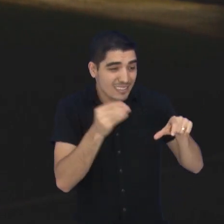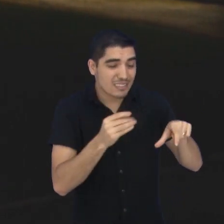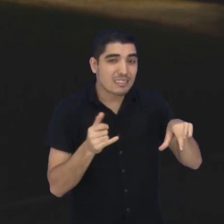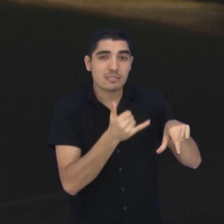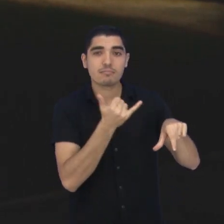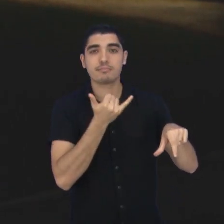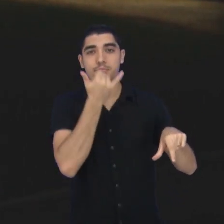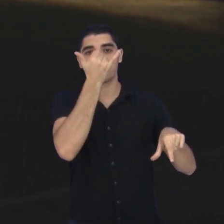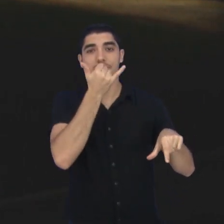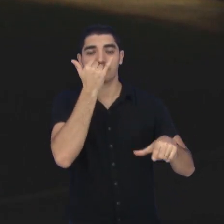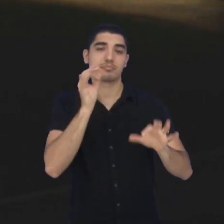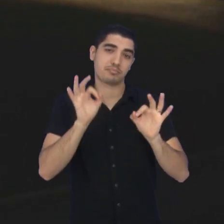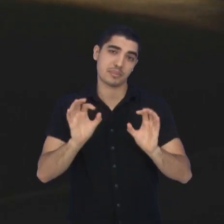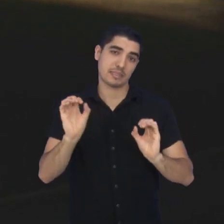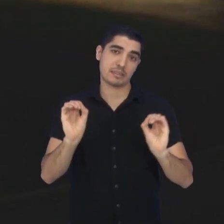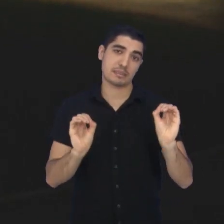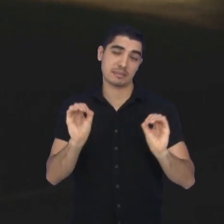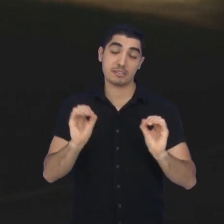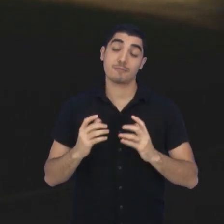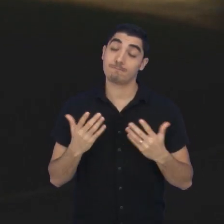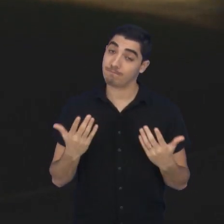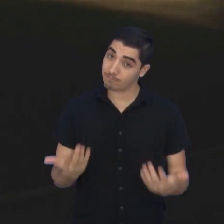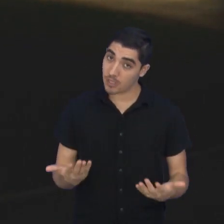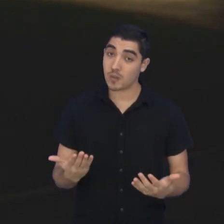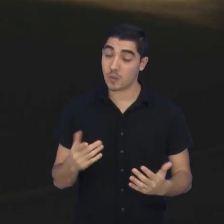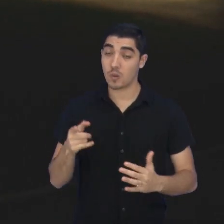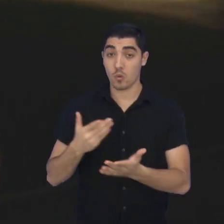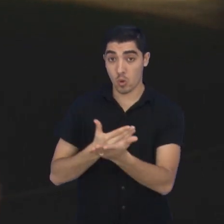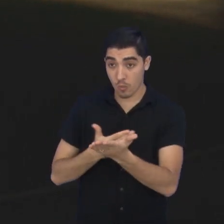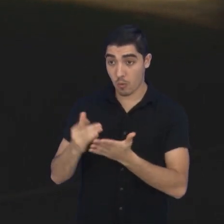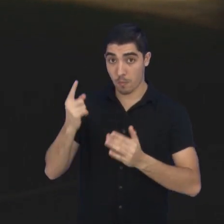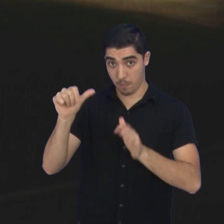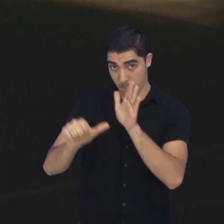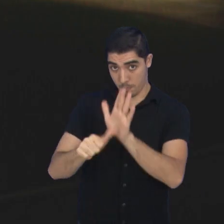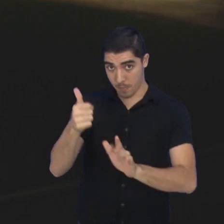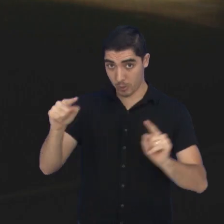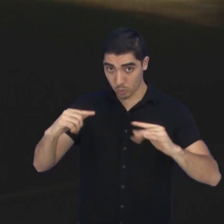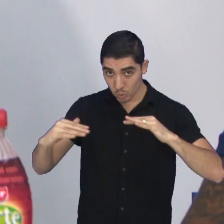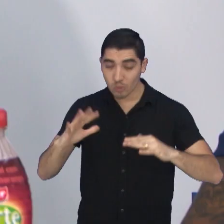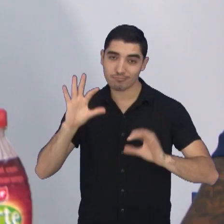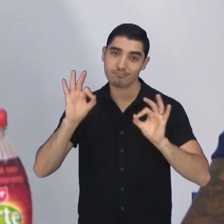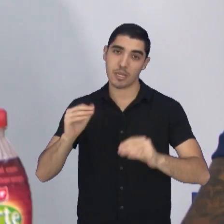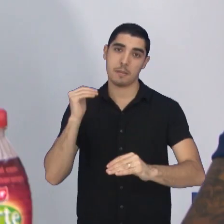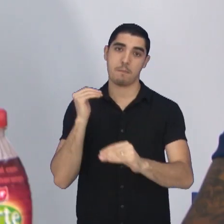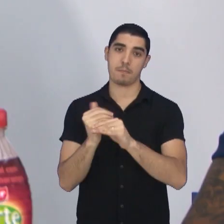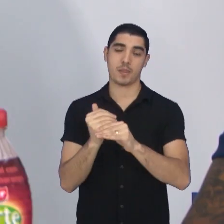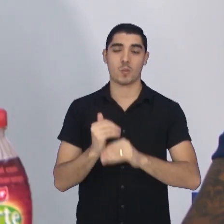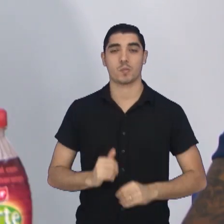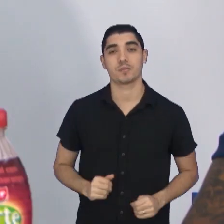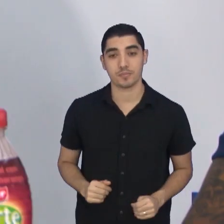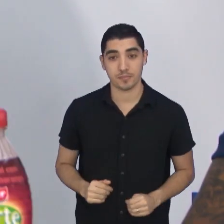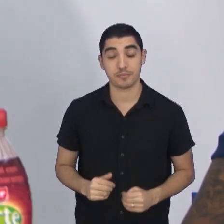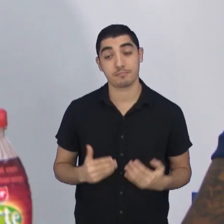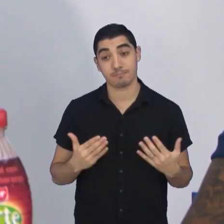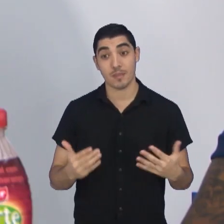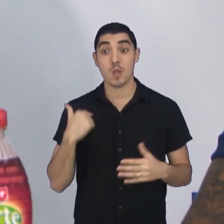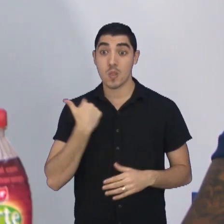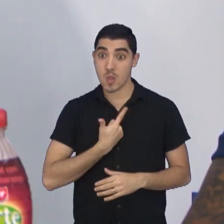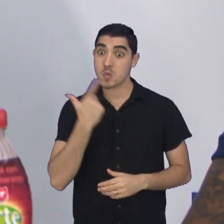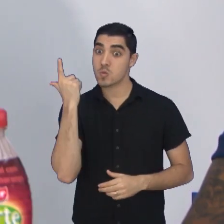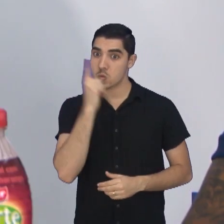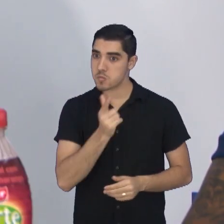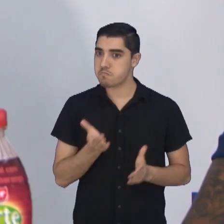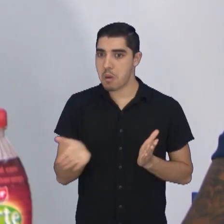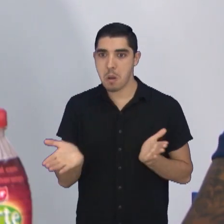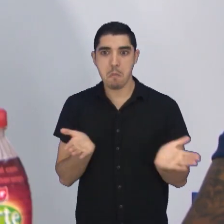mas termina zerado no placar. Inicia a Série D empatando dentro de casa. Nós tivemos muita posse de bola, a gente